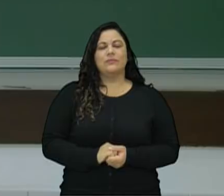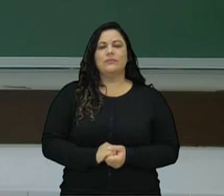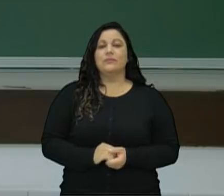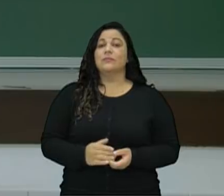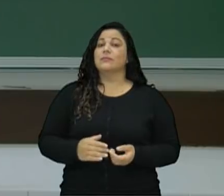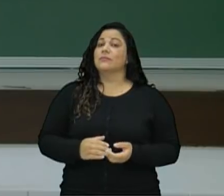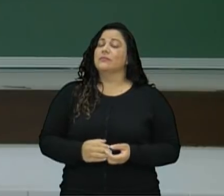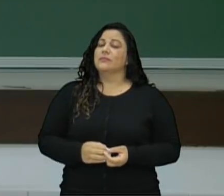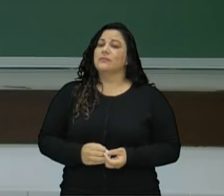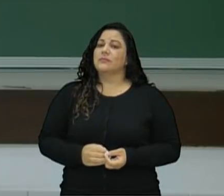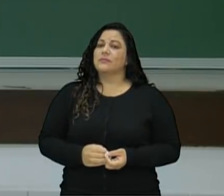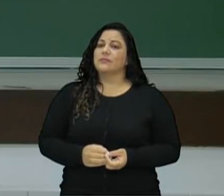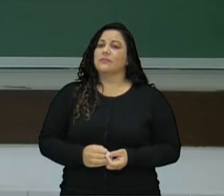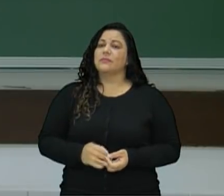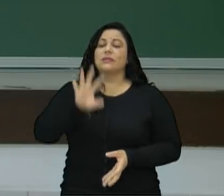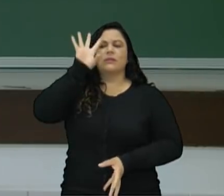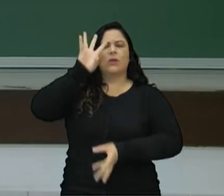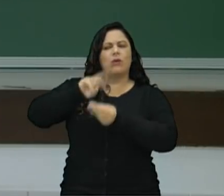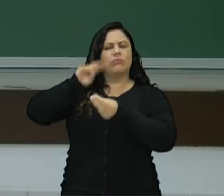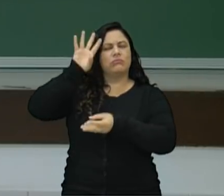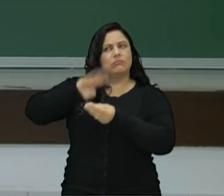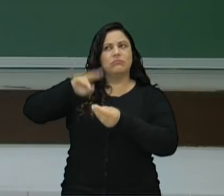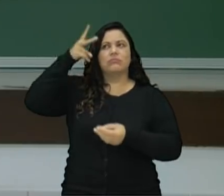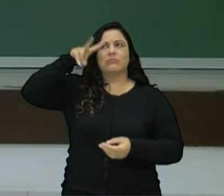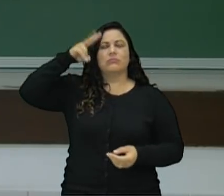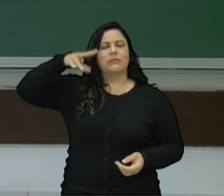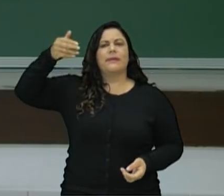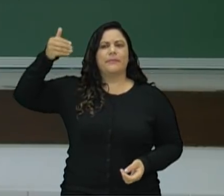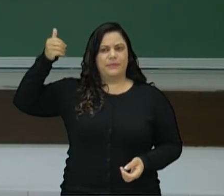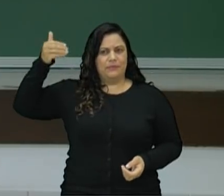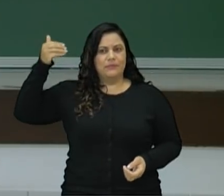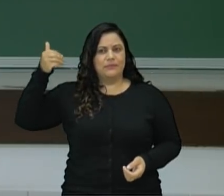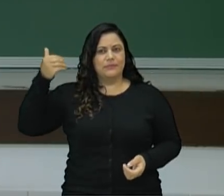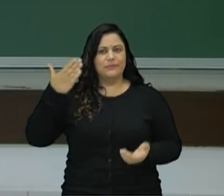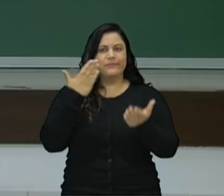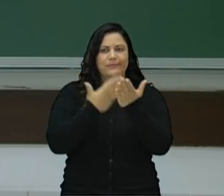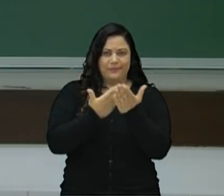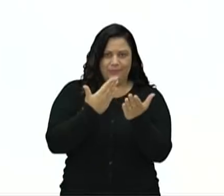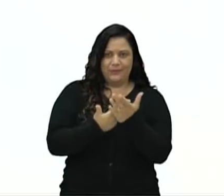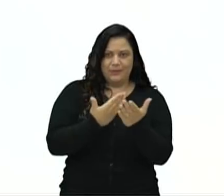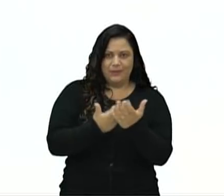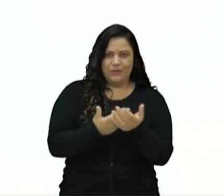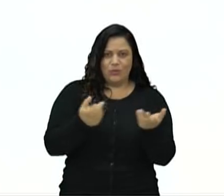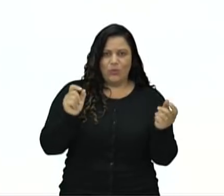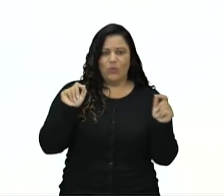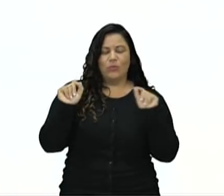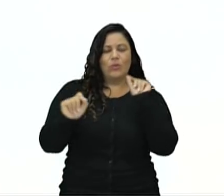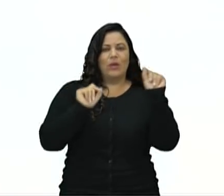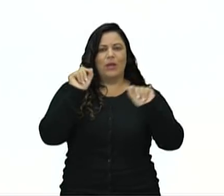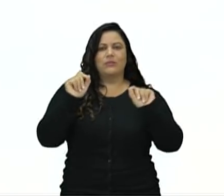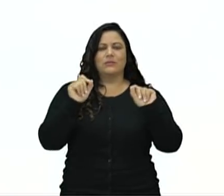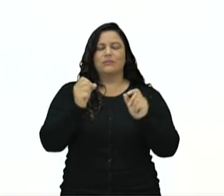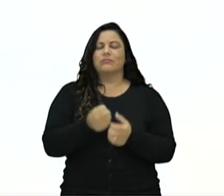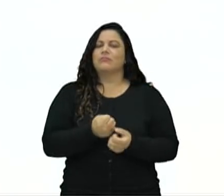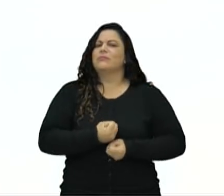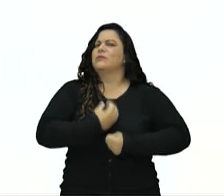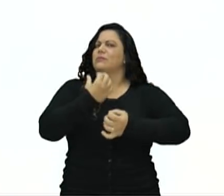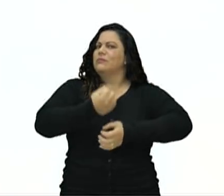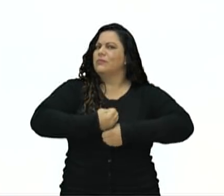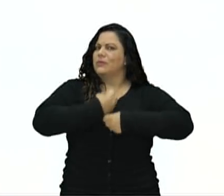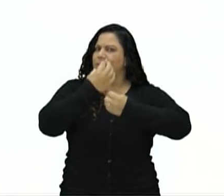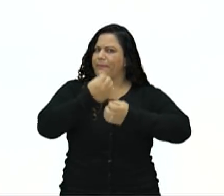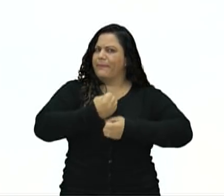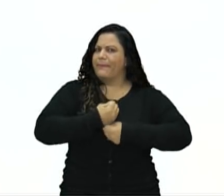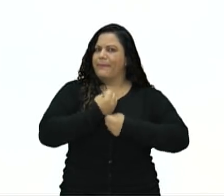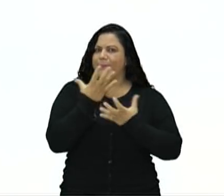aqui uma breve revisão do que vimos na aula anterior, né? Com relação ao depoimento pessoal, a gente